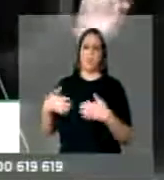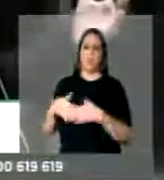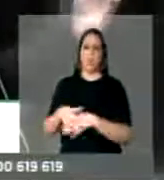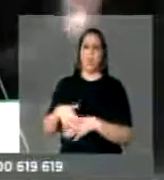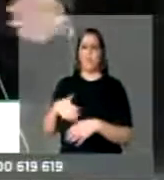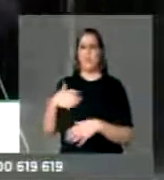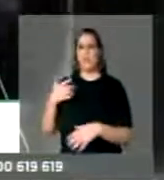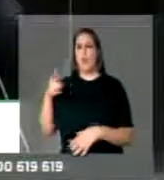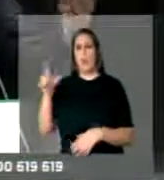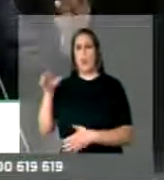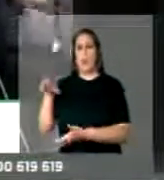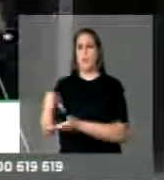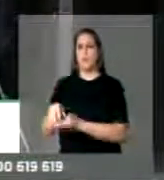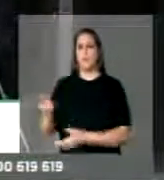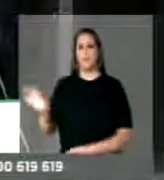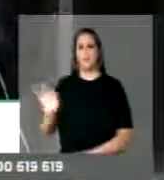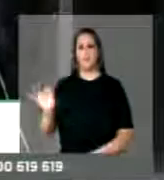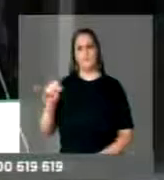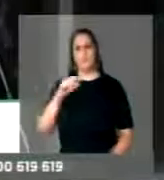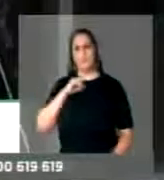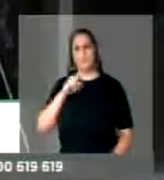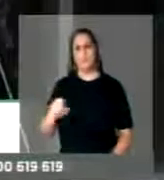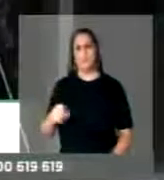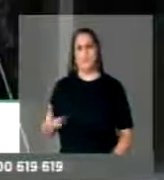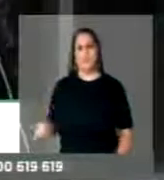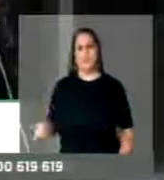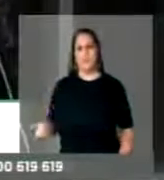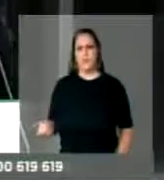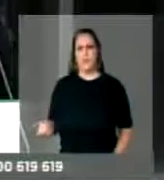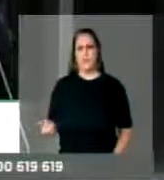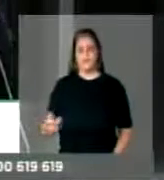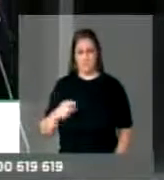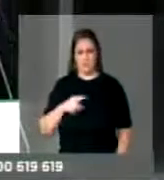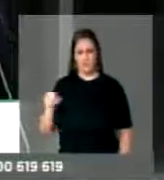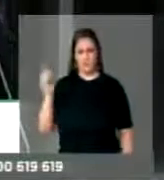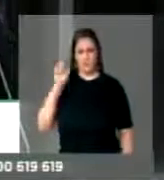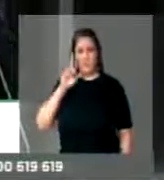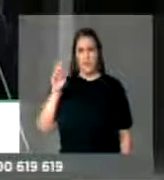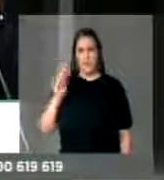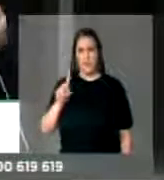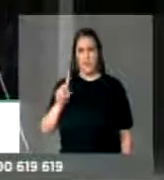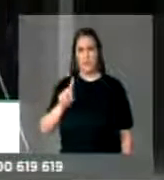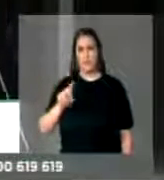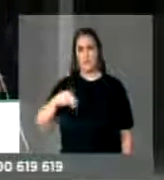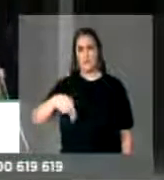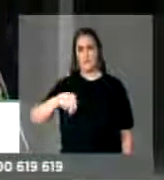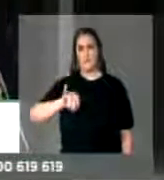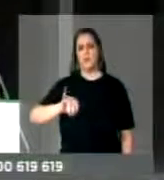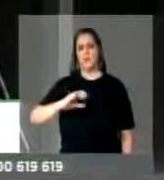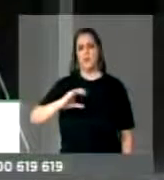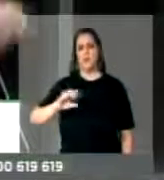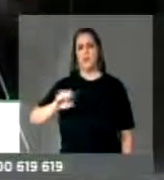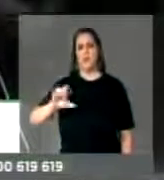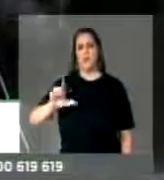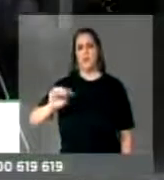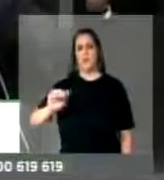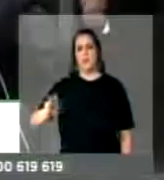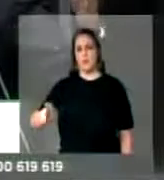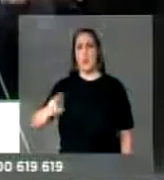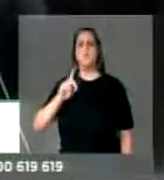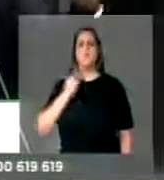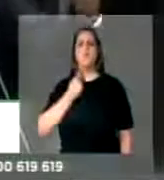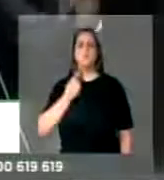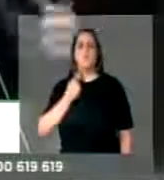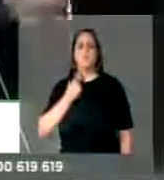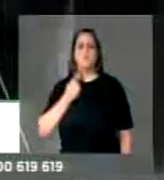render a poder nenhum, nem a judiciário. Quem não sabe, nem não lembra da história do senhor Nicolau, juiz, e tantos outros